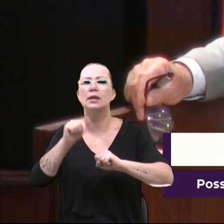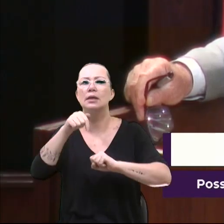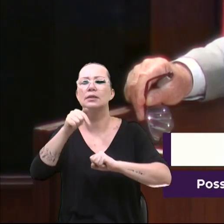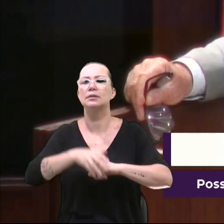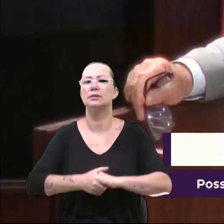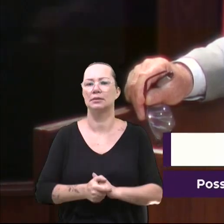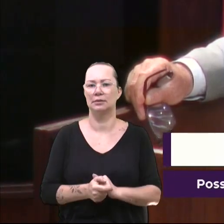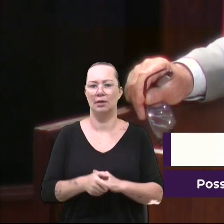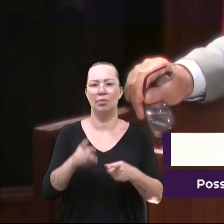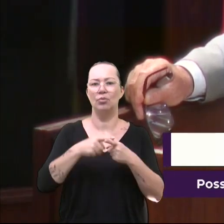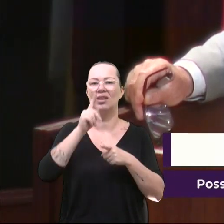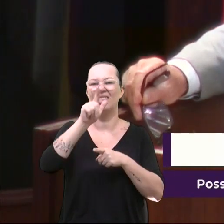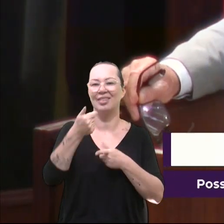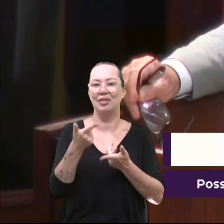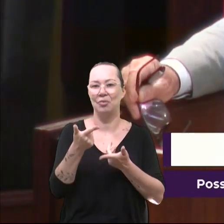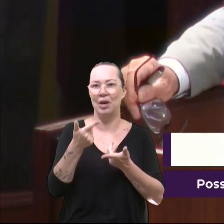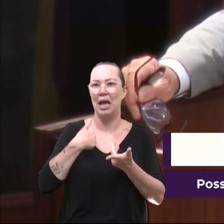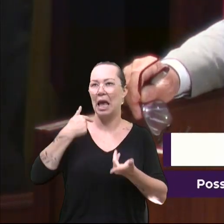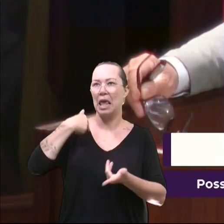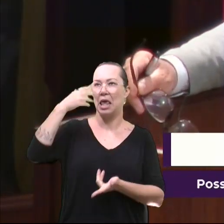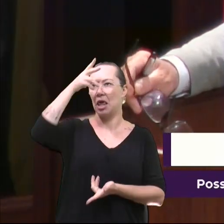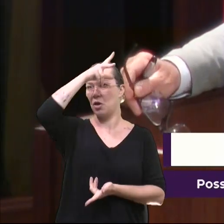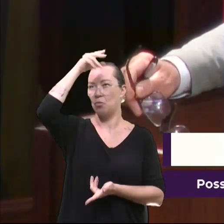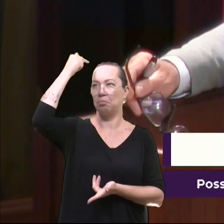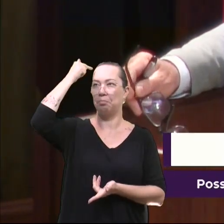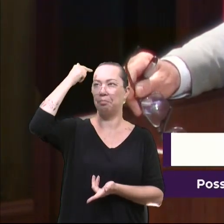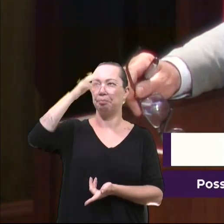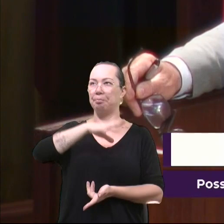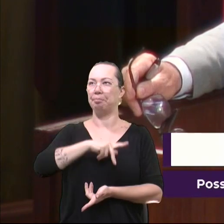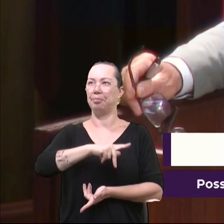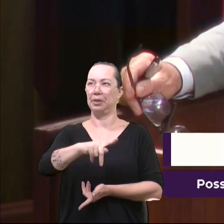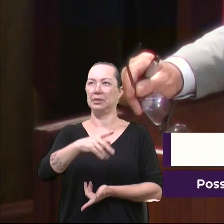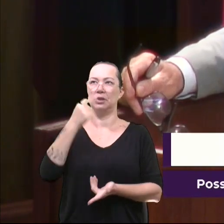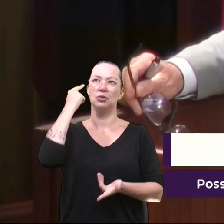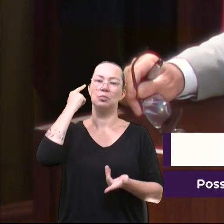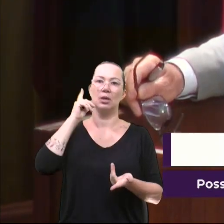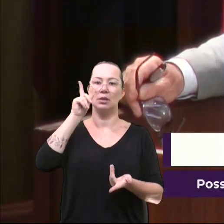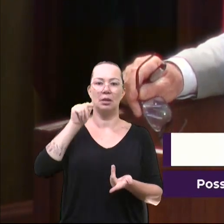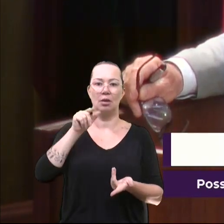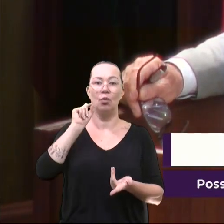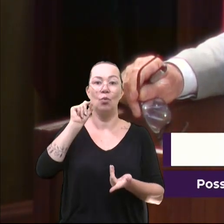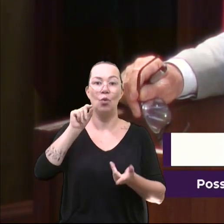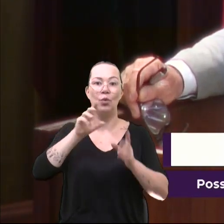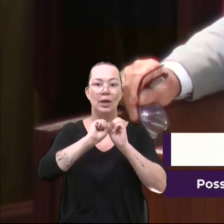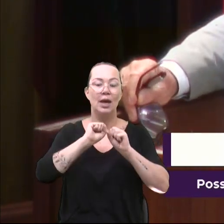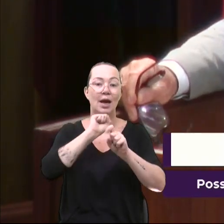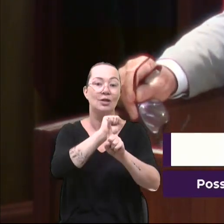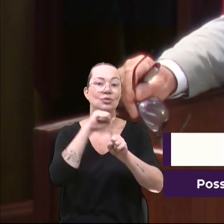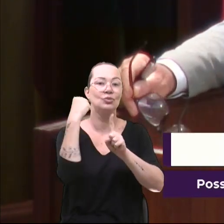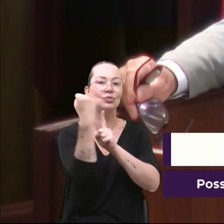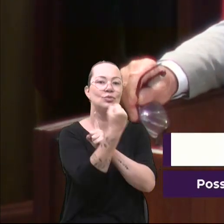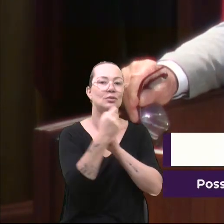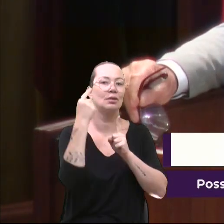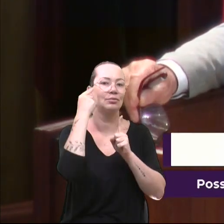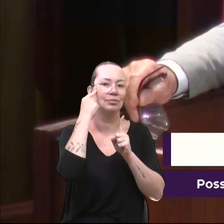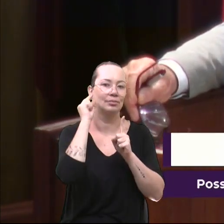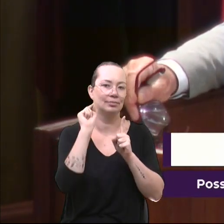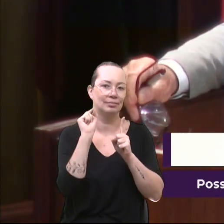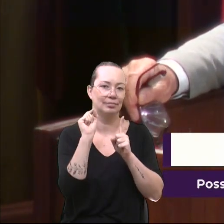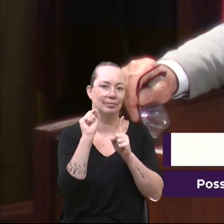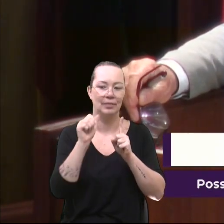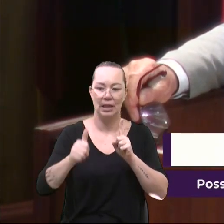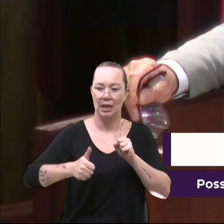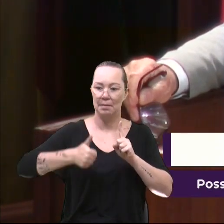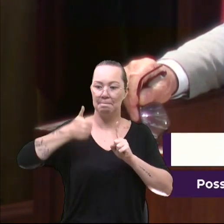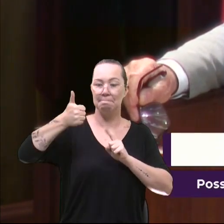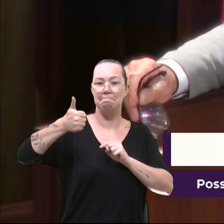porque não é da cabeça do presidente, não. É daquilo que a sociedade pensa. Melhorar a